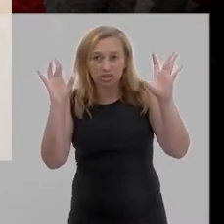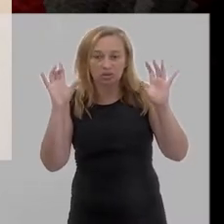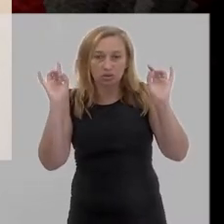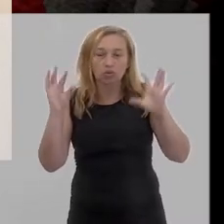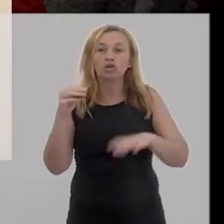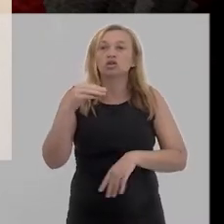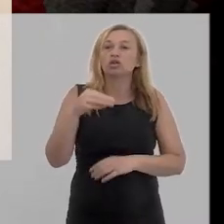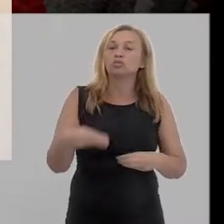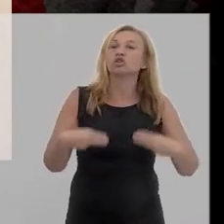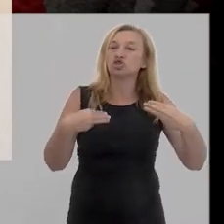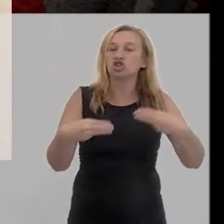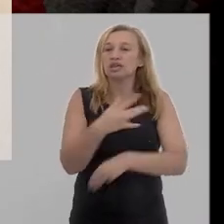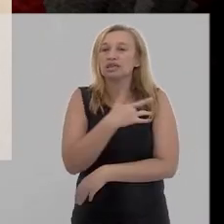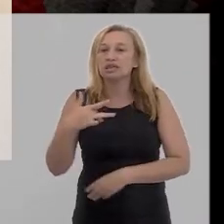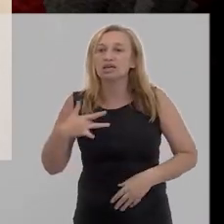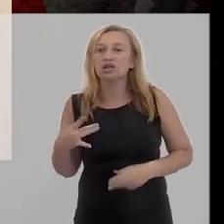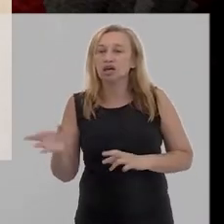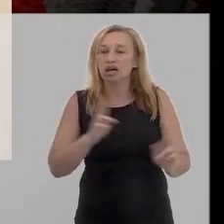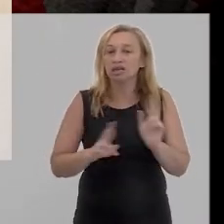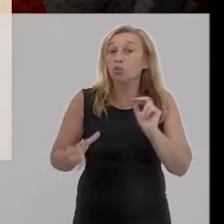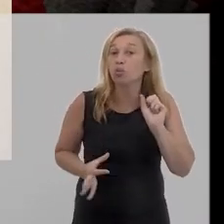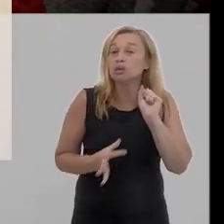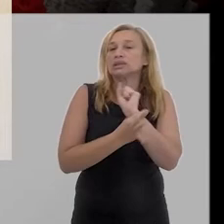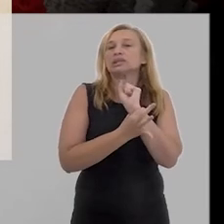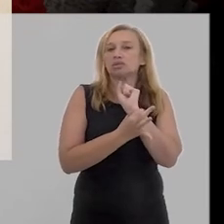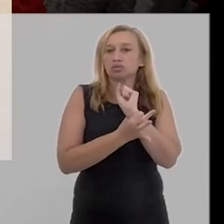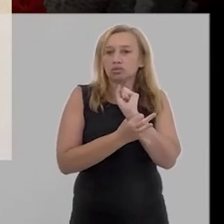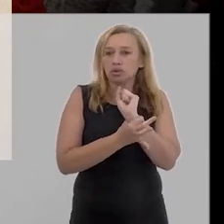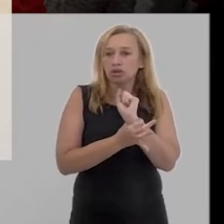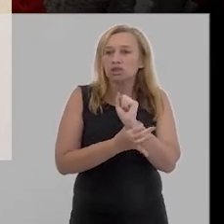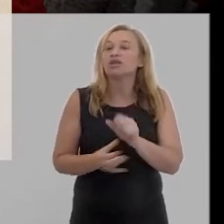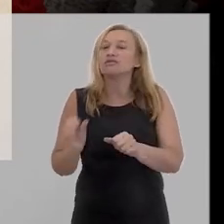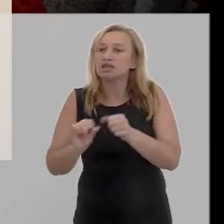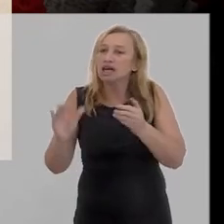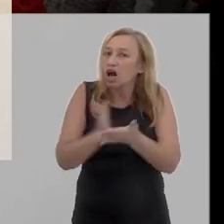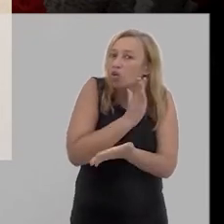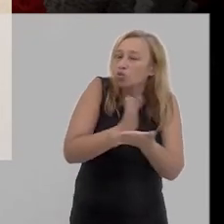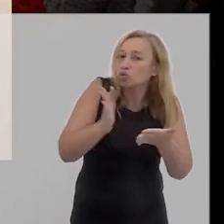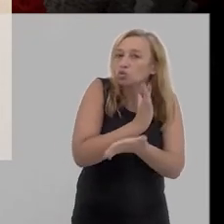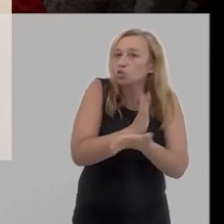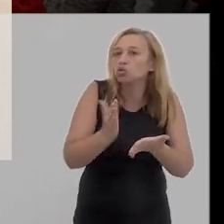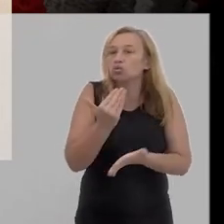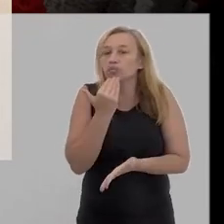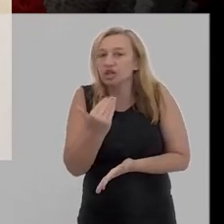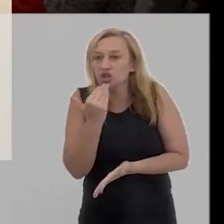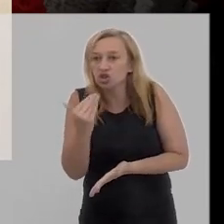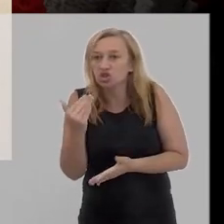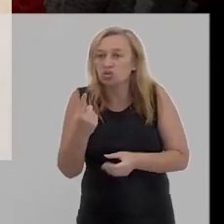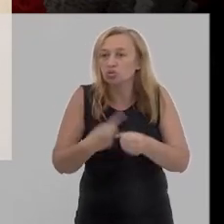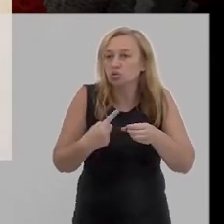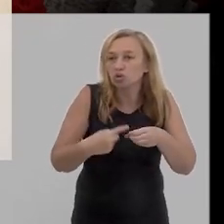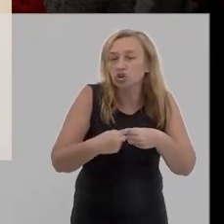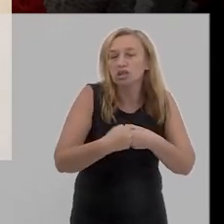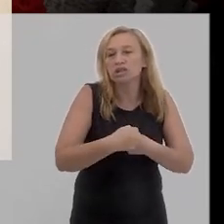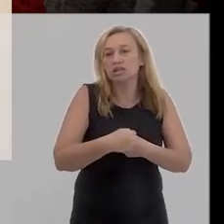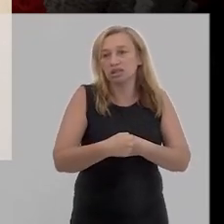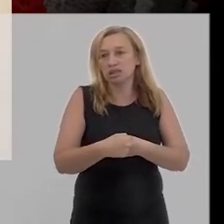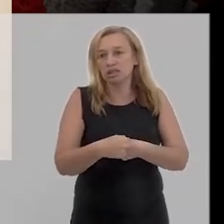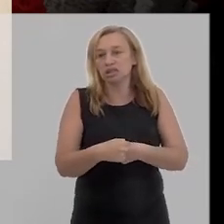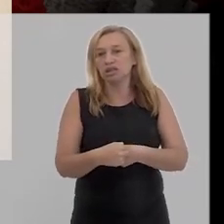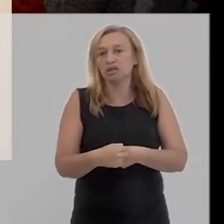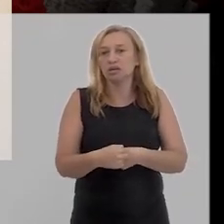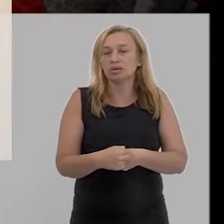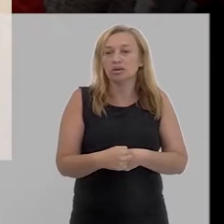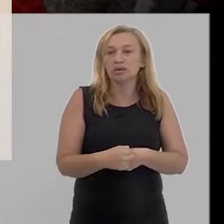específica do Ministério da Saúde em relação à segurança. Eles fizeram algumas solicitações que os municípios vão atender